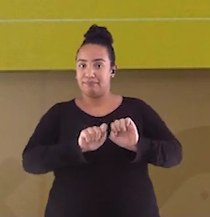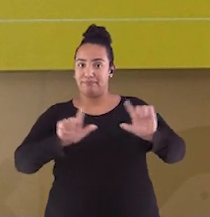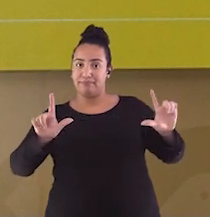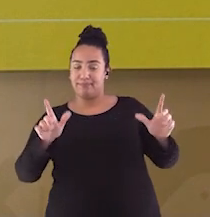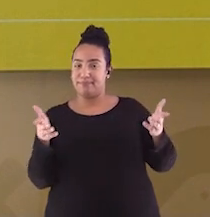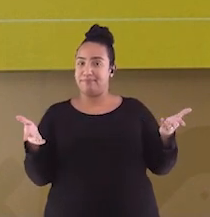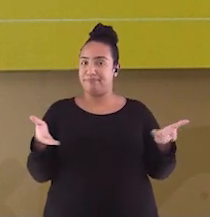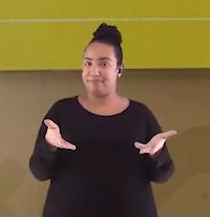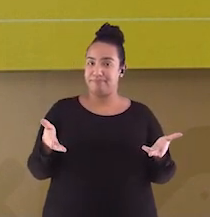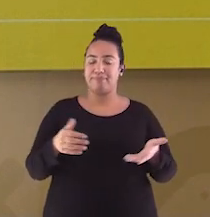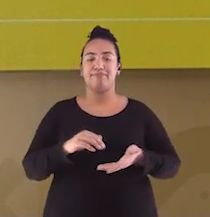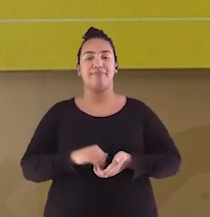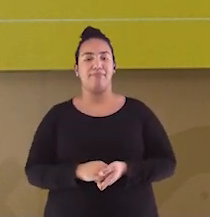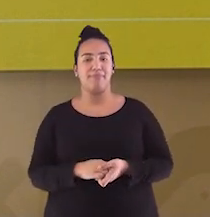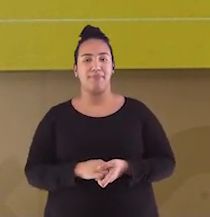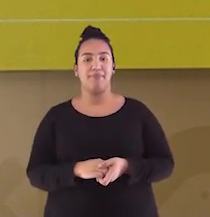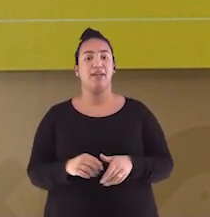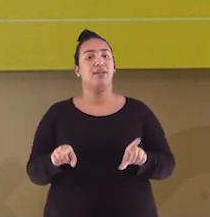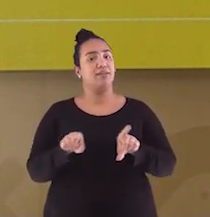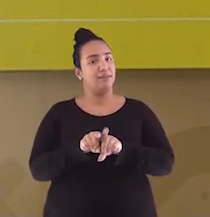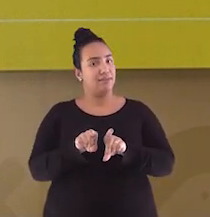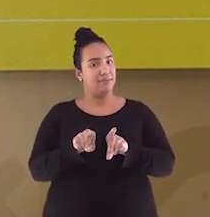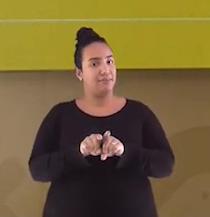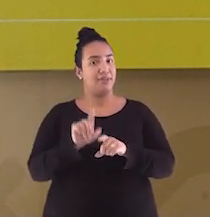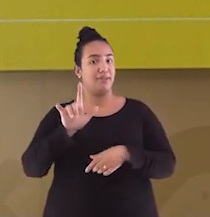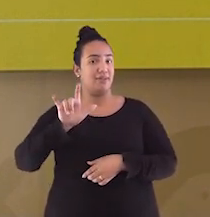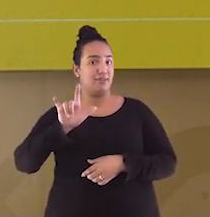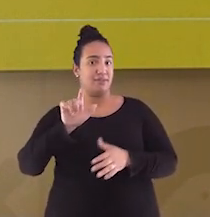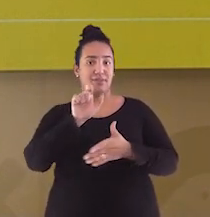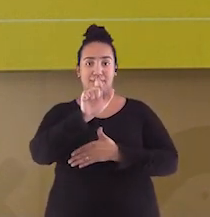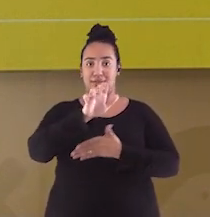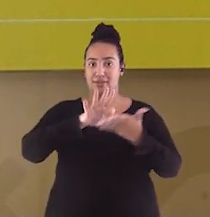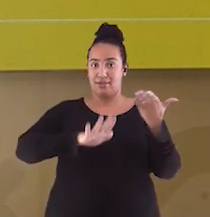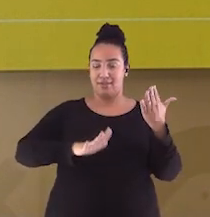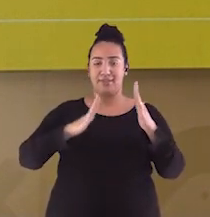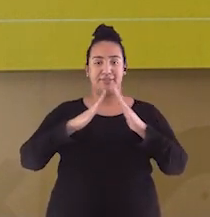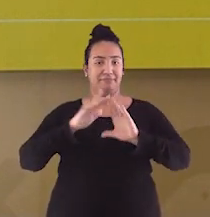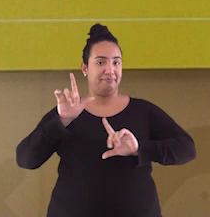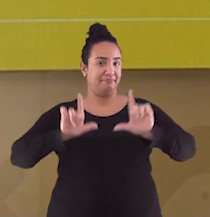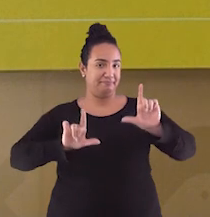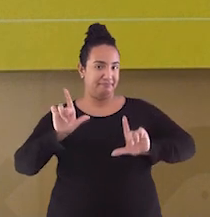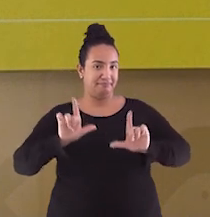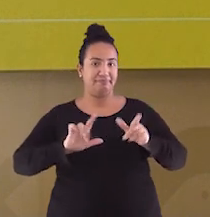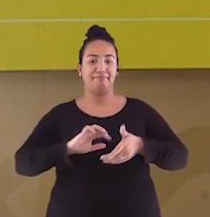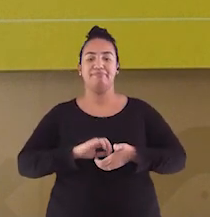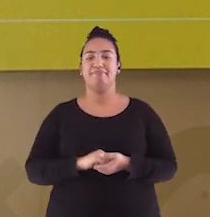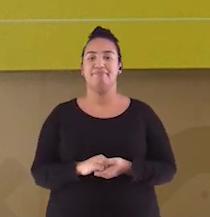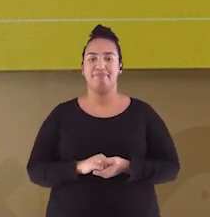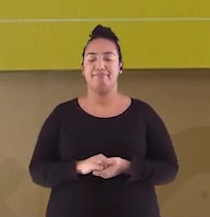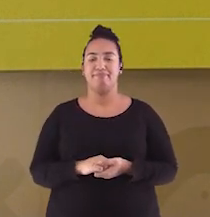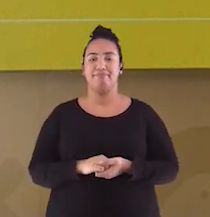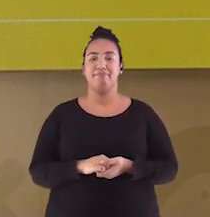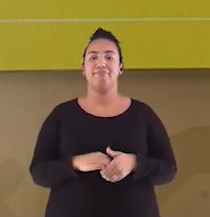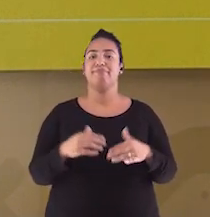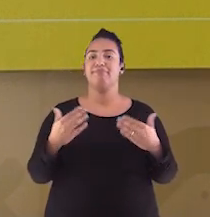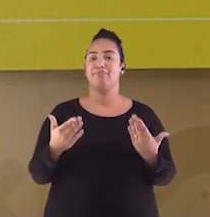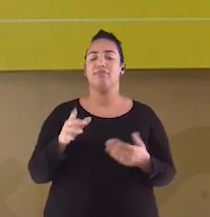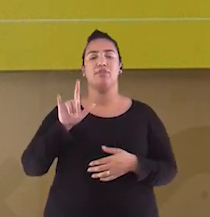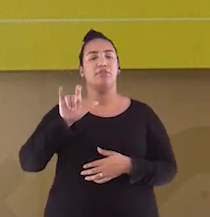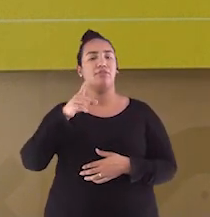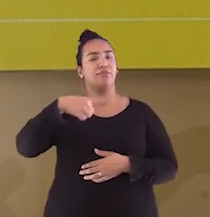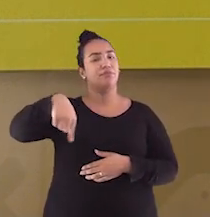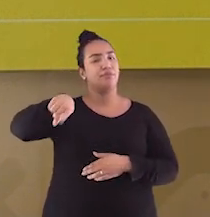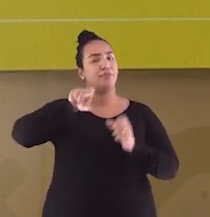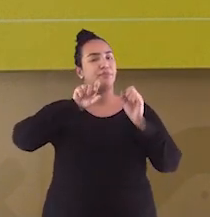está aí na sua tela. Além disso, nos acompanhe pelo Instagram do @Dever em Casa na TV. Lá você pode